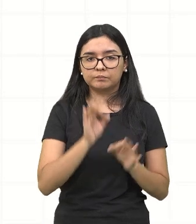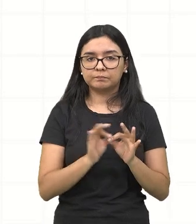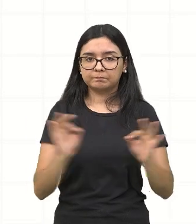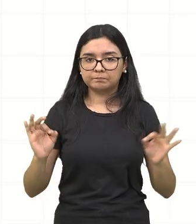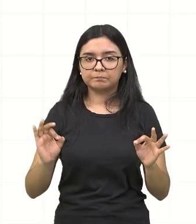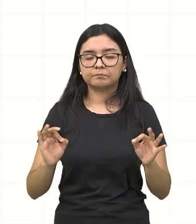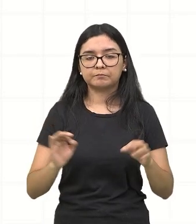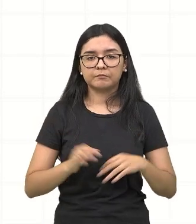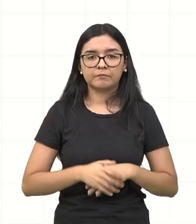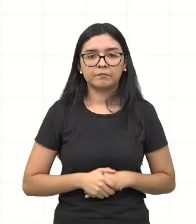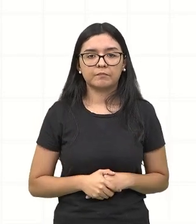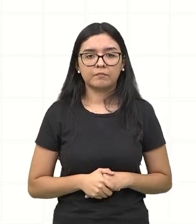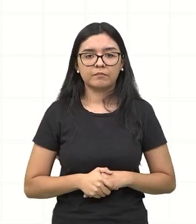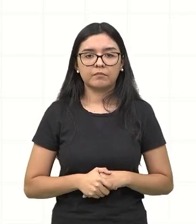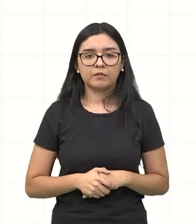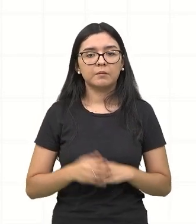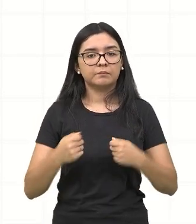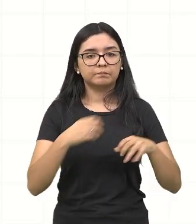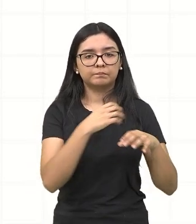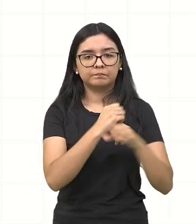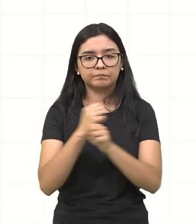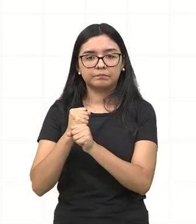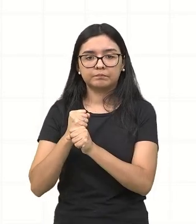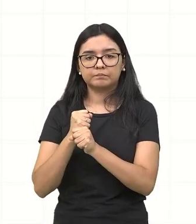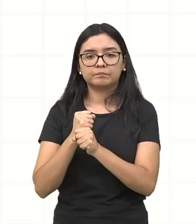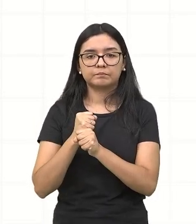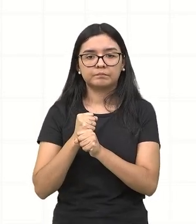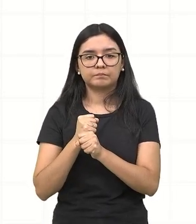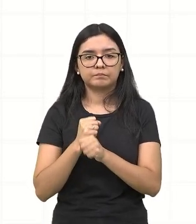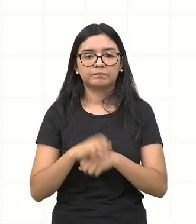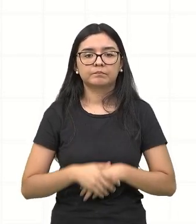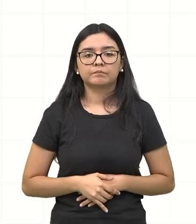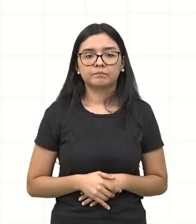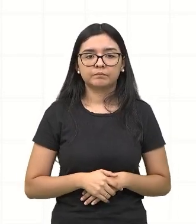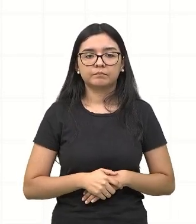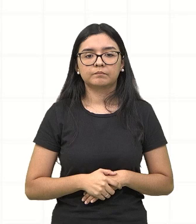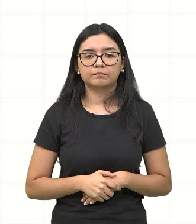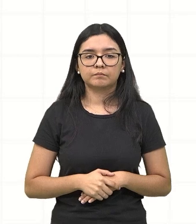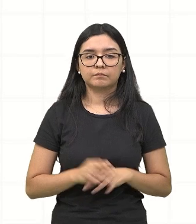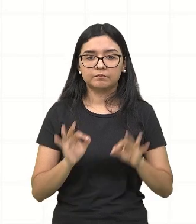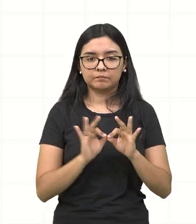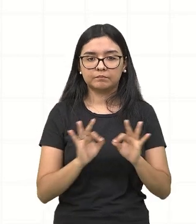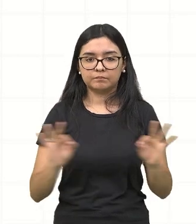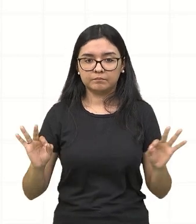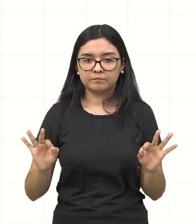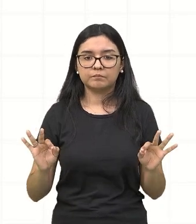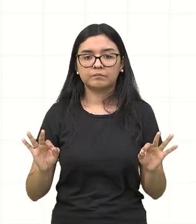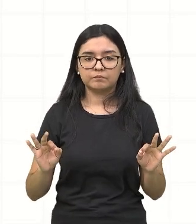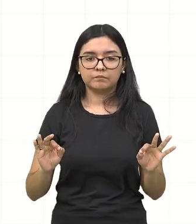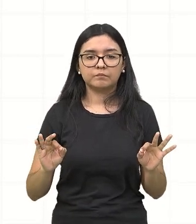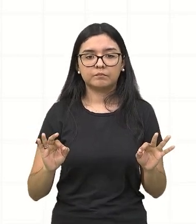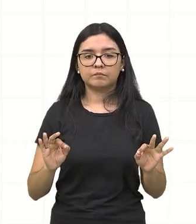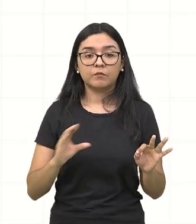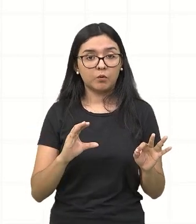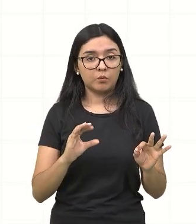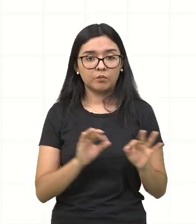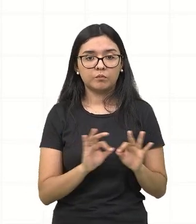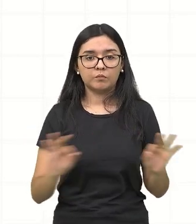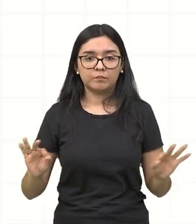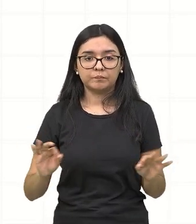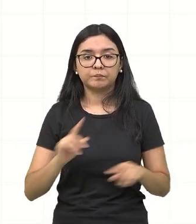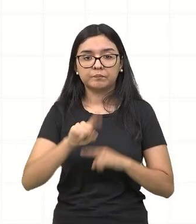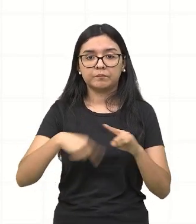largura vezes a altura. Basta você fazer, ó, o produto do comprimento